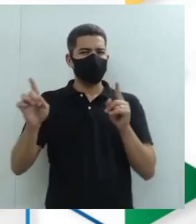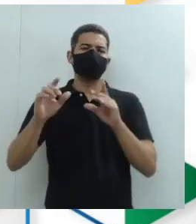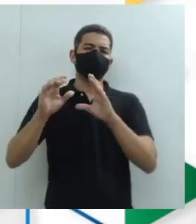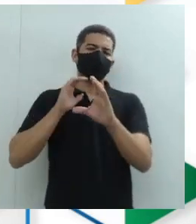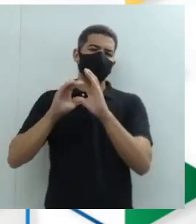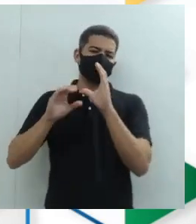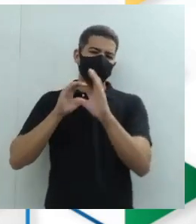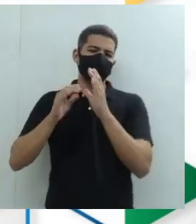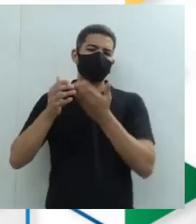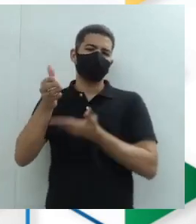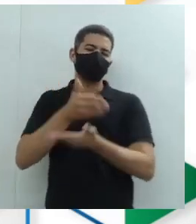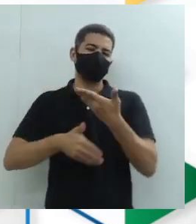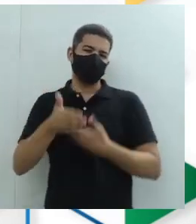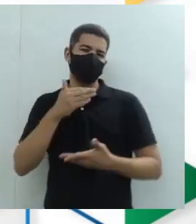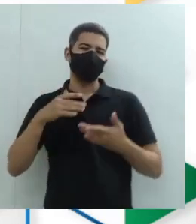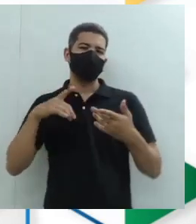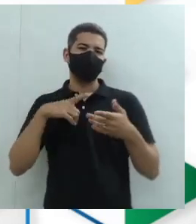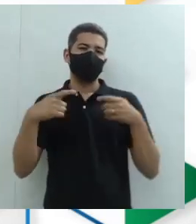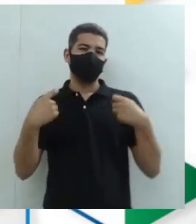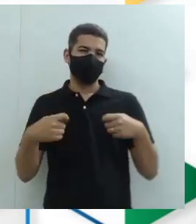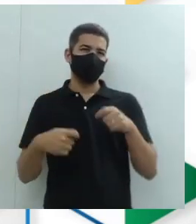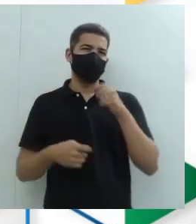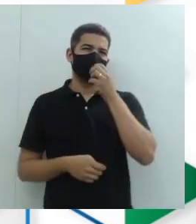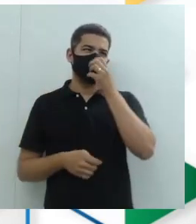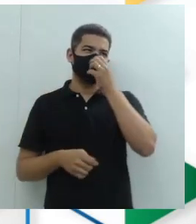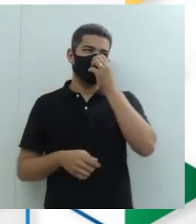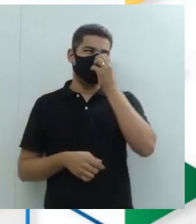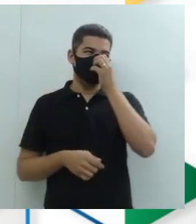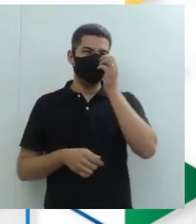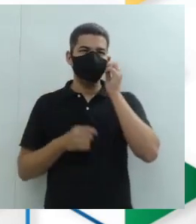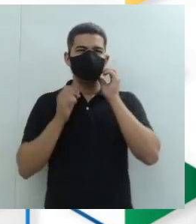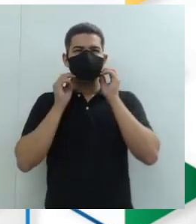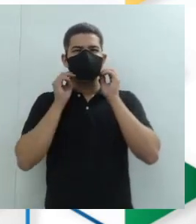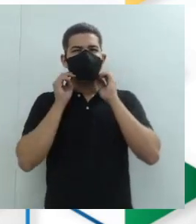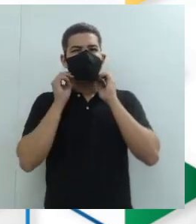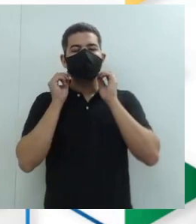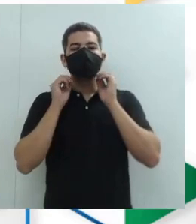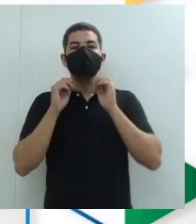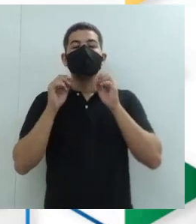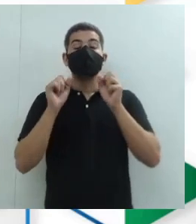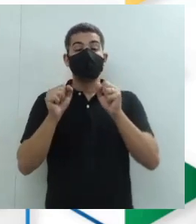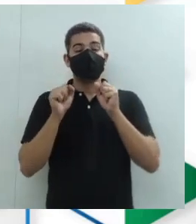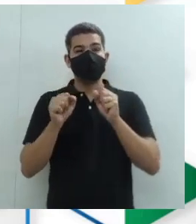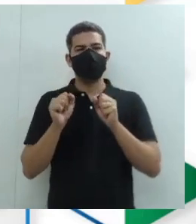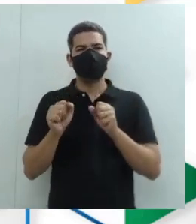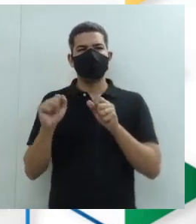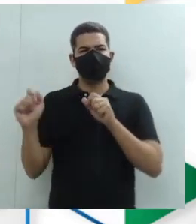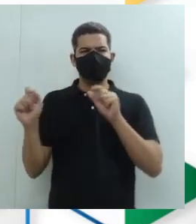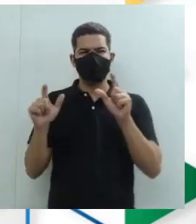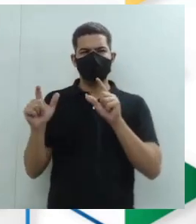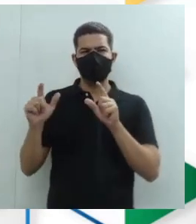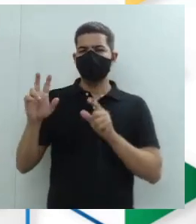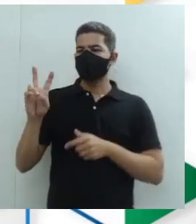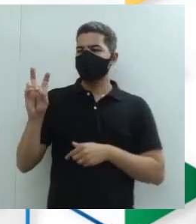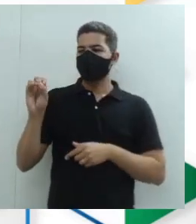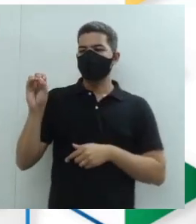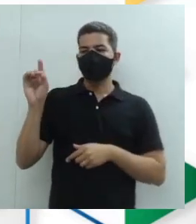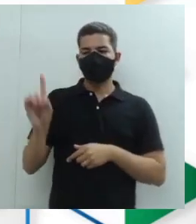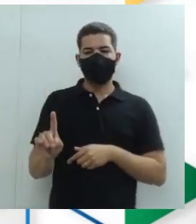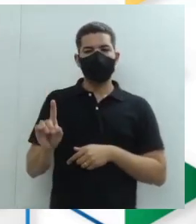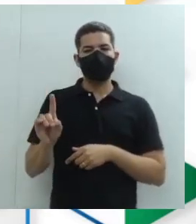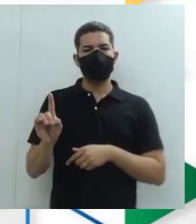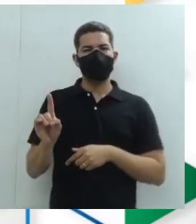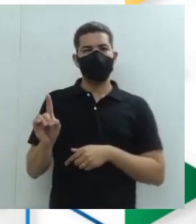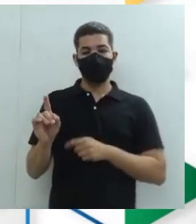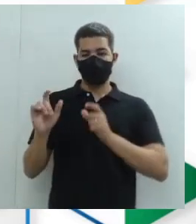a gente precisa interagir, precisa conversar. Então, provavelmente, se você observa logo no início a palavra avó